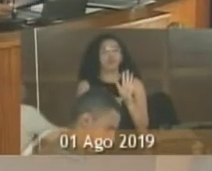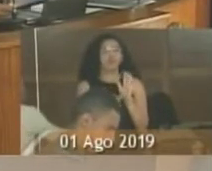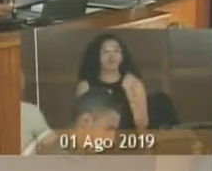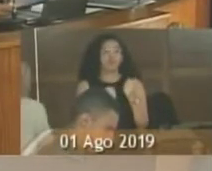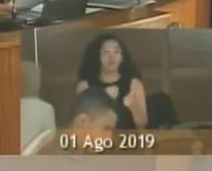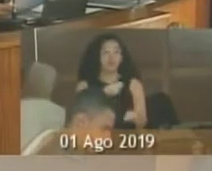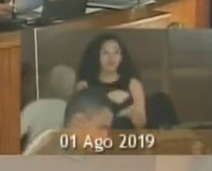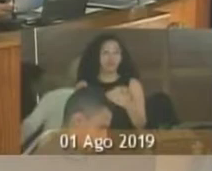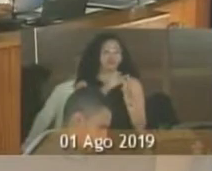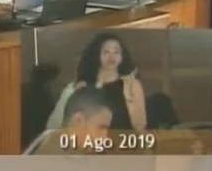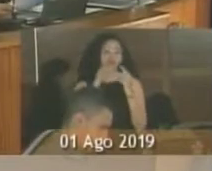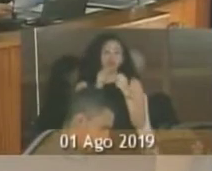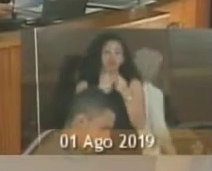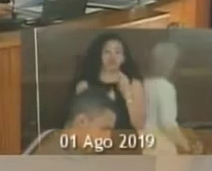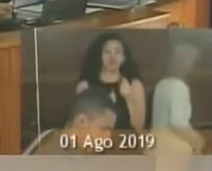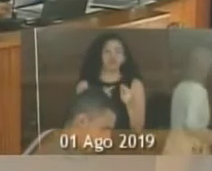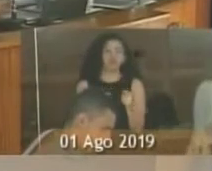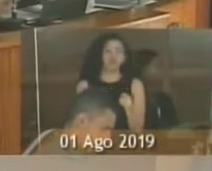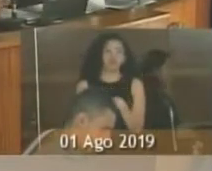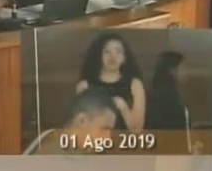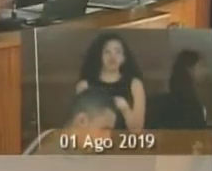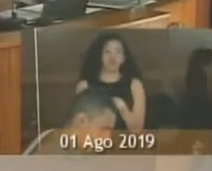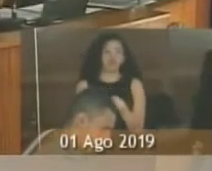2008, como também